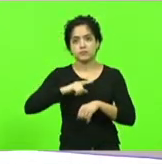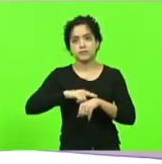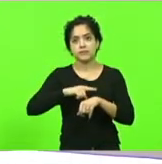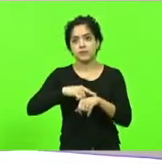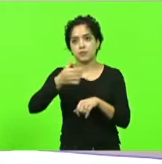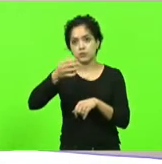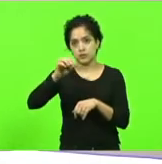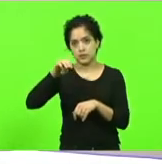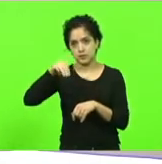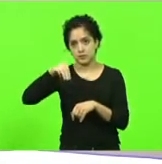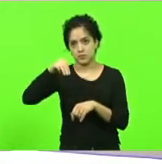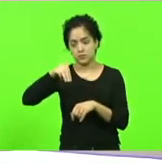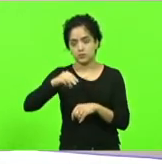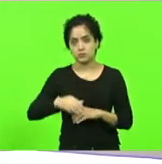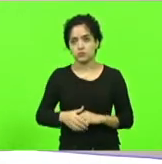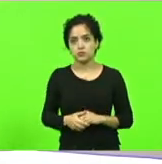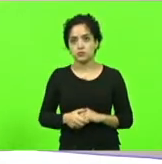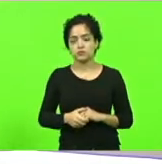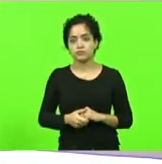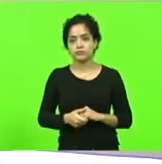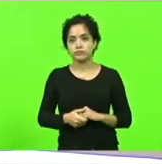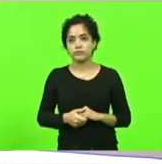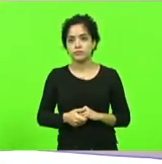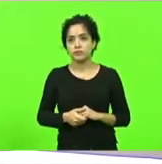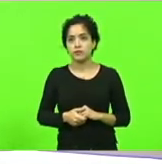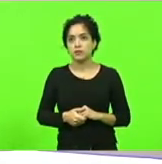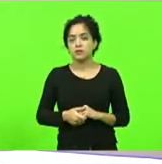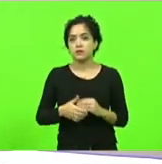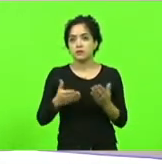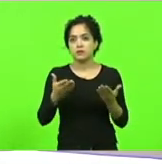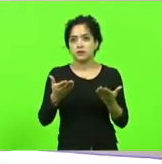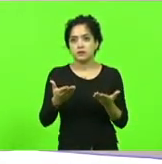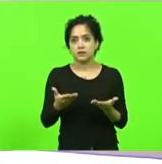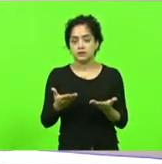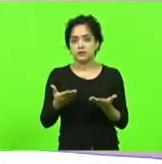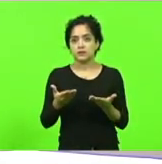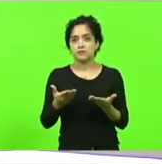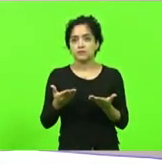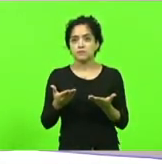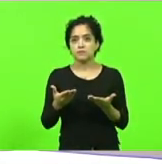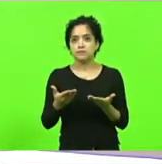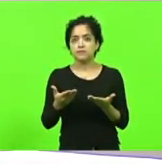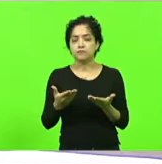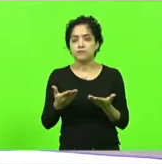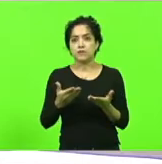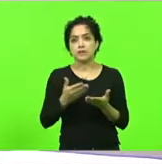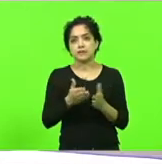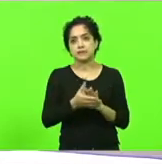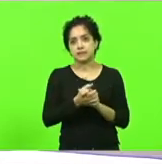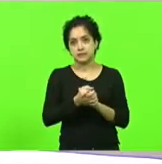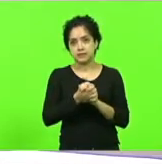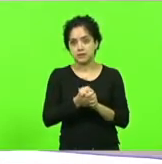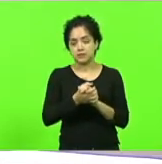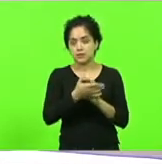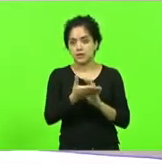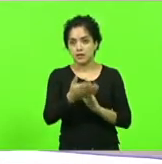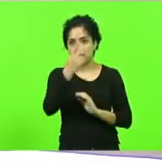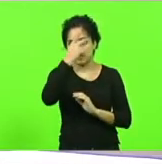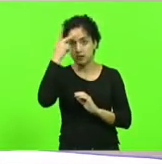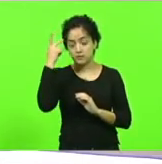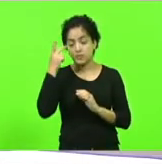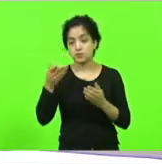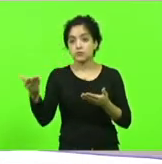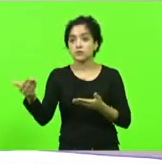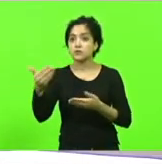minutos e até que o amigo chegue na tribuna, eu quero saudar os visitantes que estão fazendo